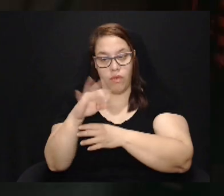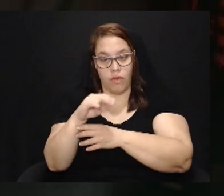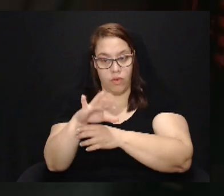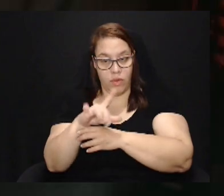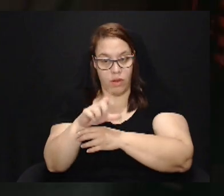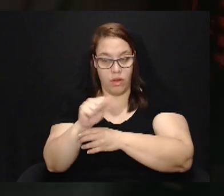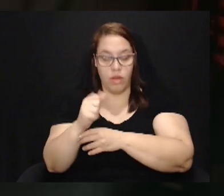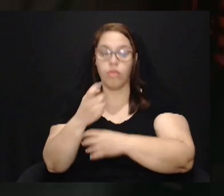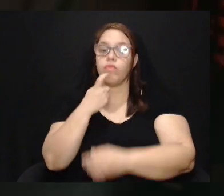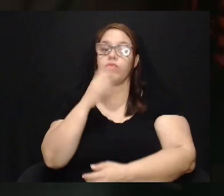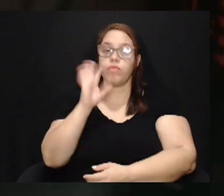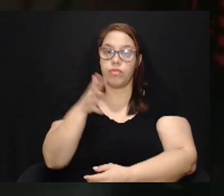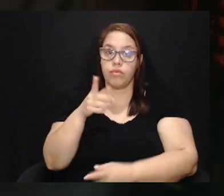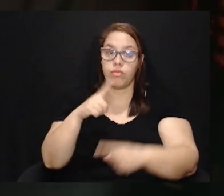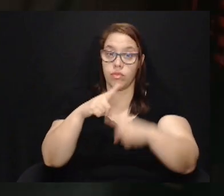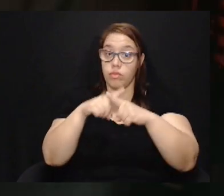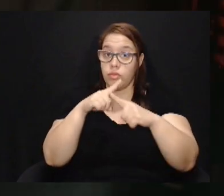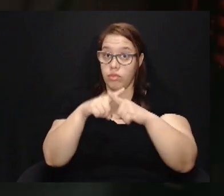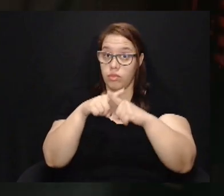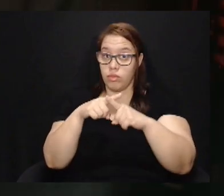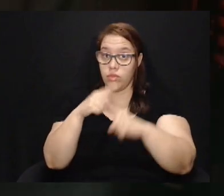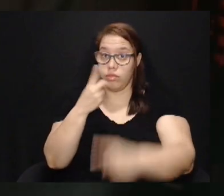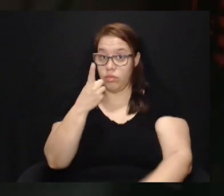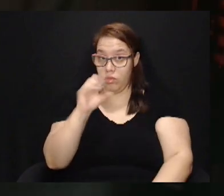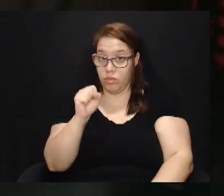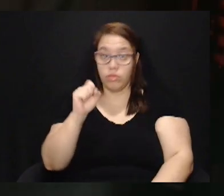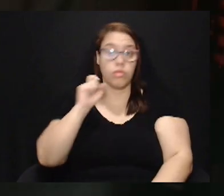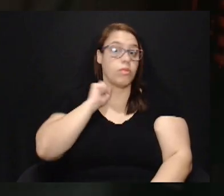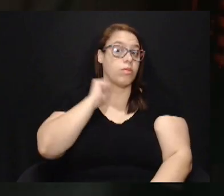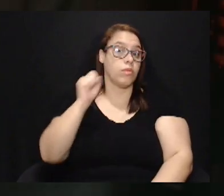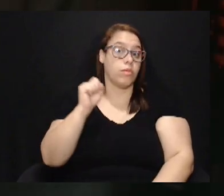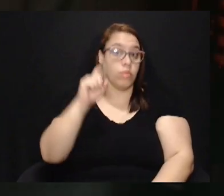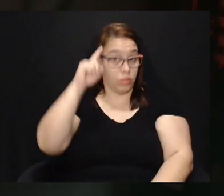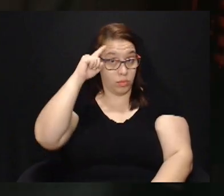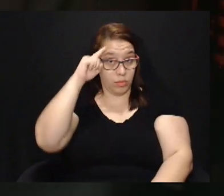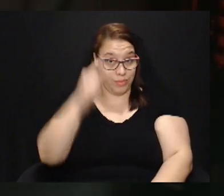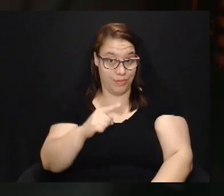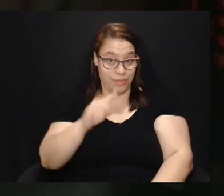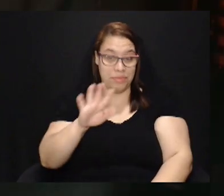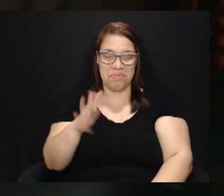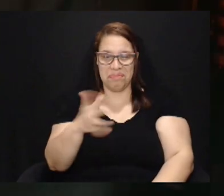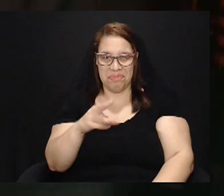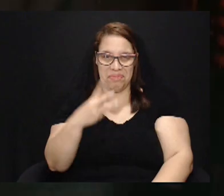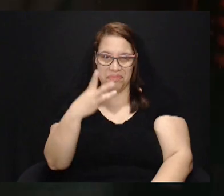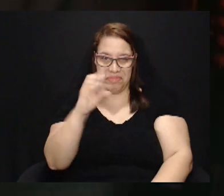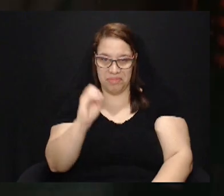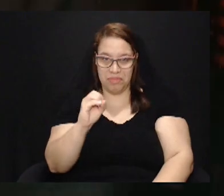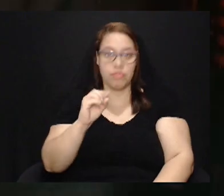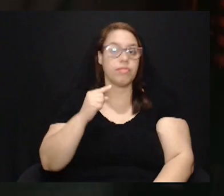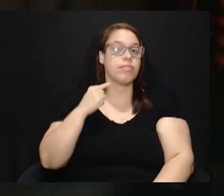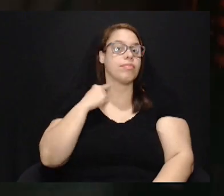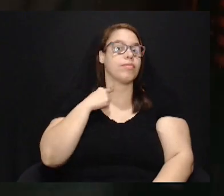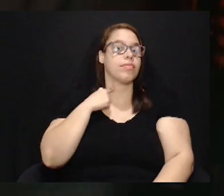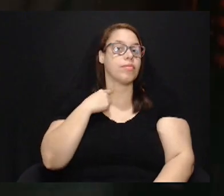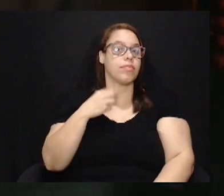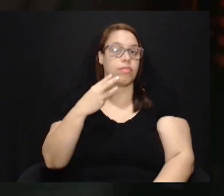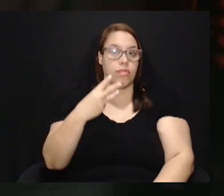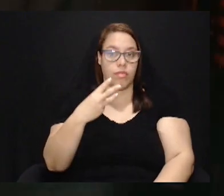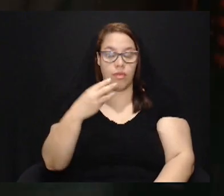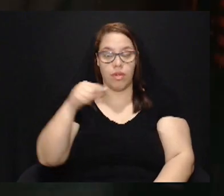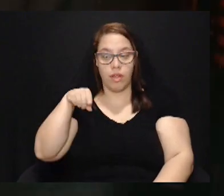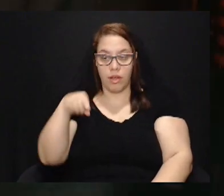jogos começam em 18 de abril e a decisão está prevista para 30 de maio. Serão cerca de 3.000 participantes